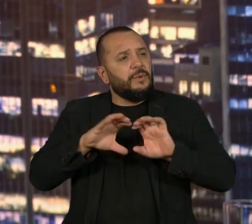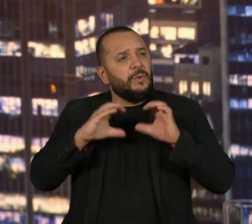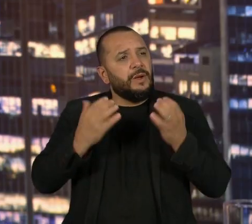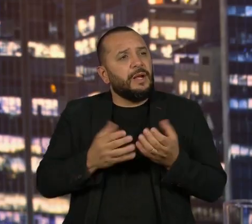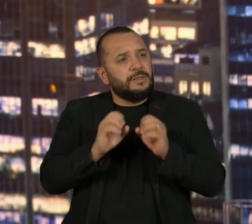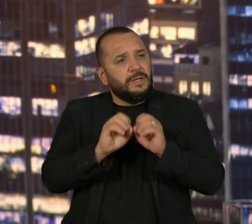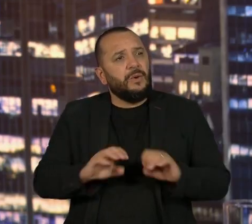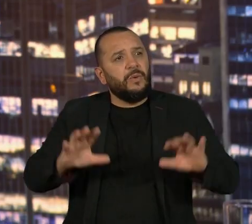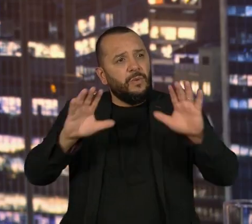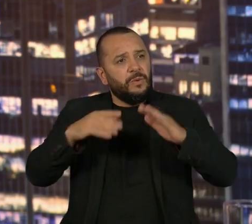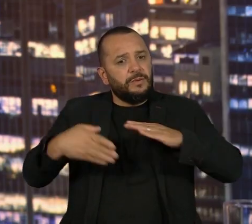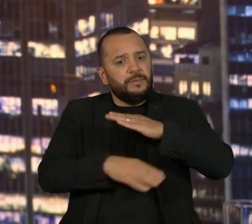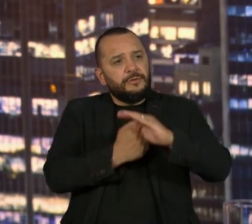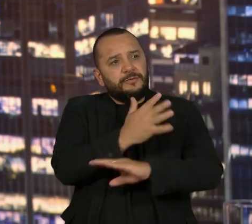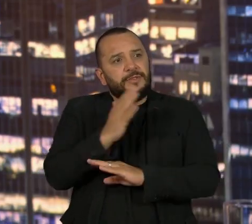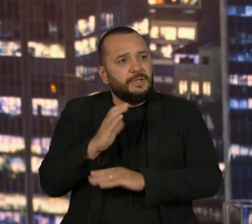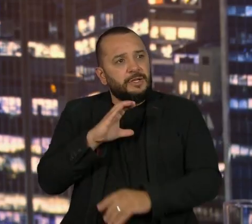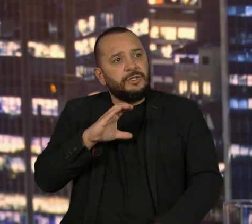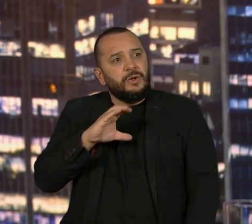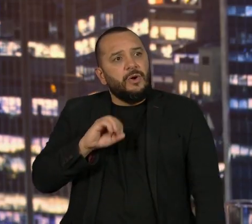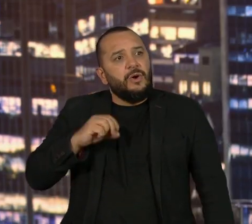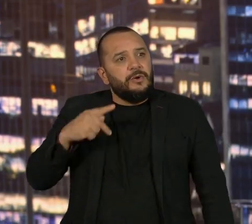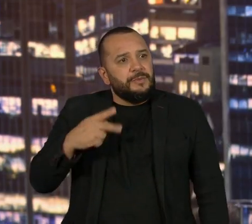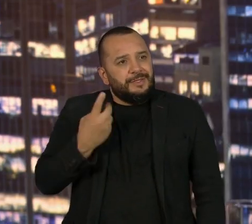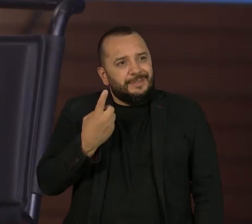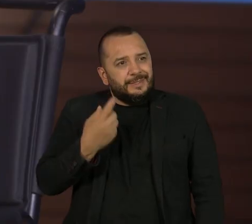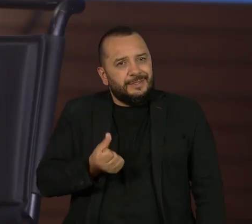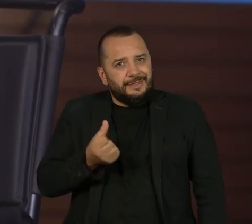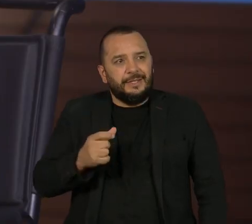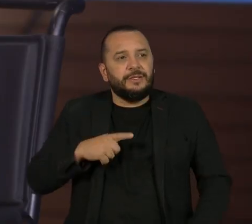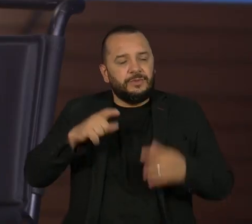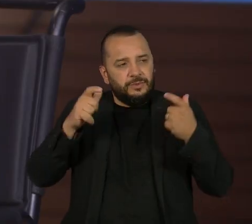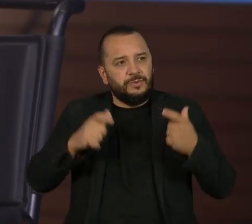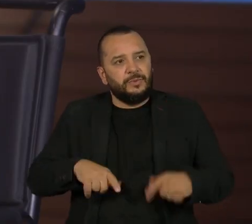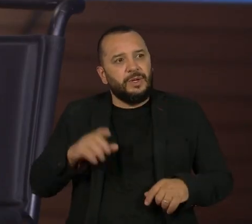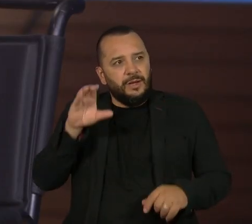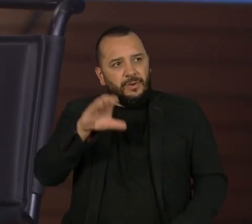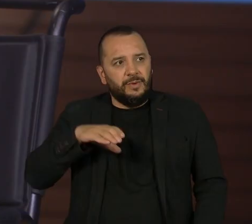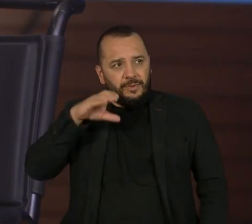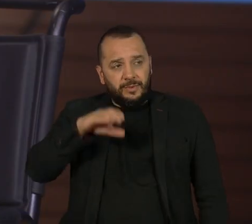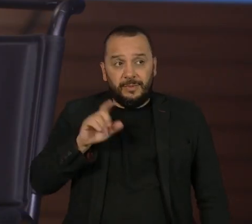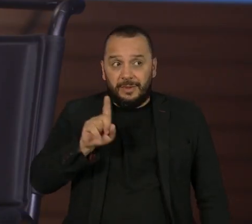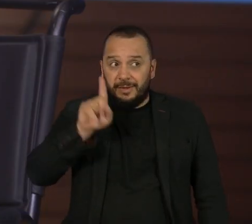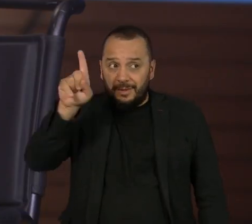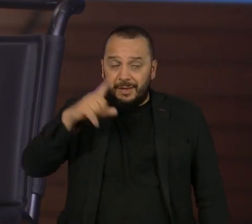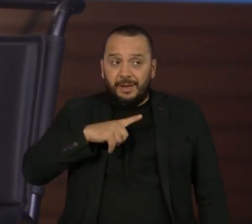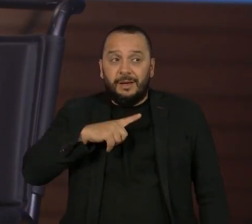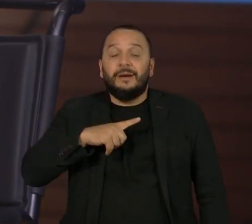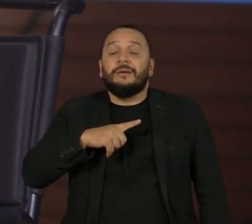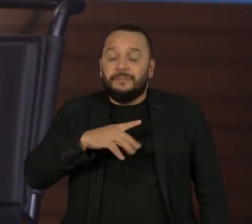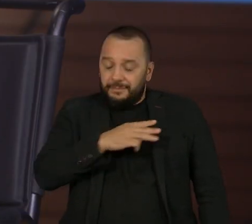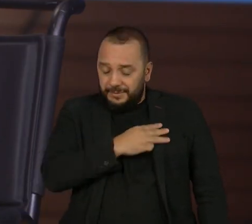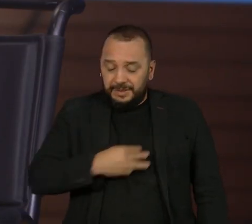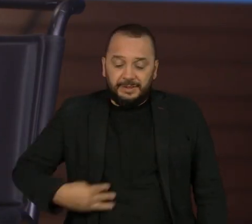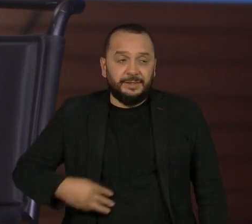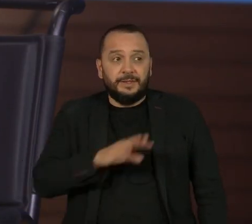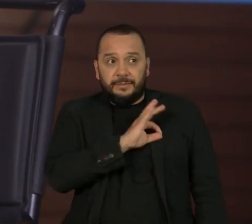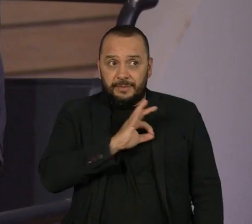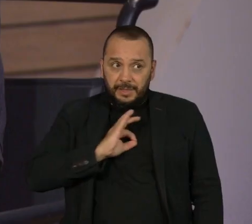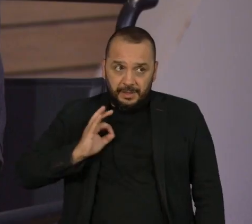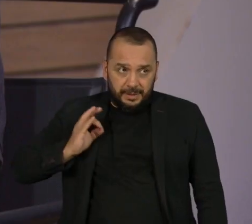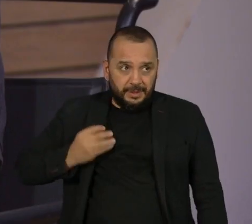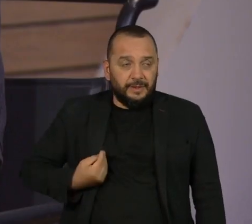Unidas, chamada COP16, né? Que foi em Cali, na Colômbia. Lá, a ministra do Meio Ambiente, Marina Silva,